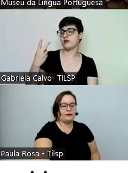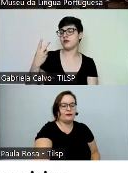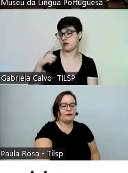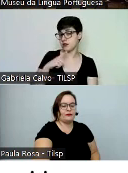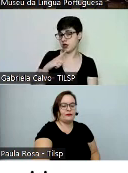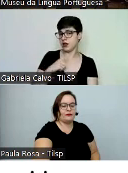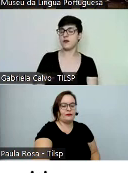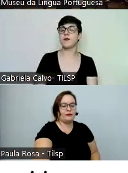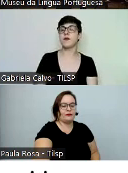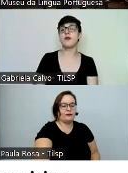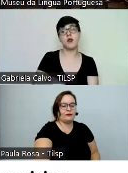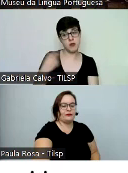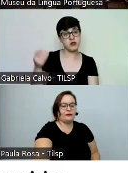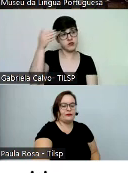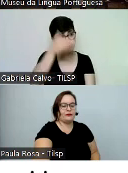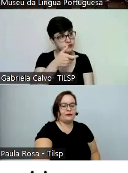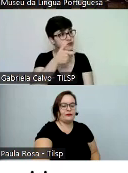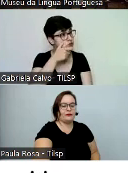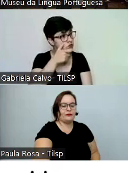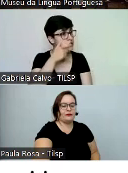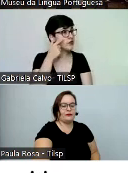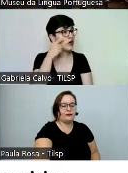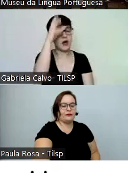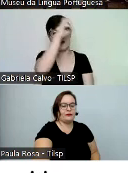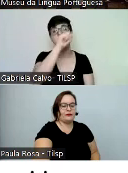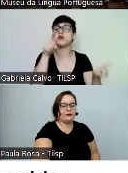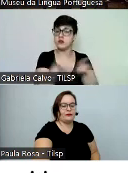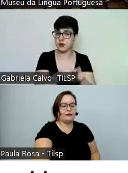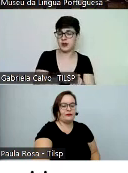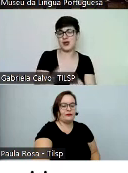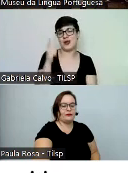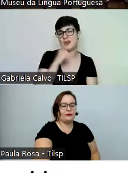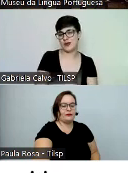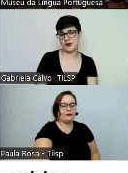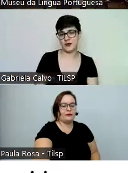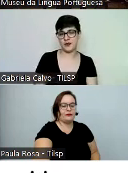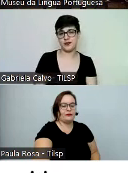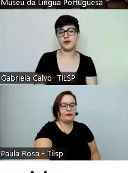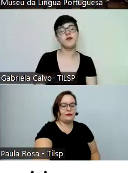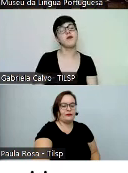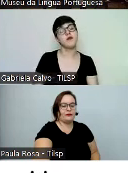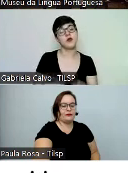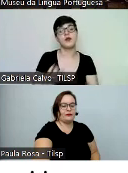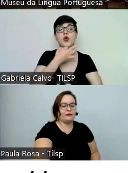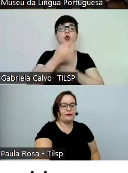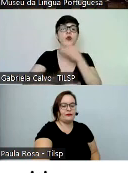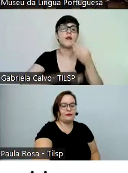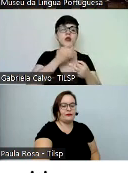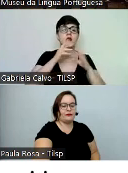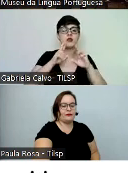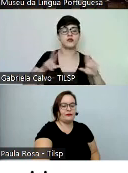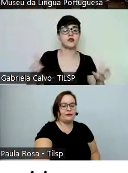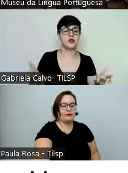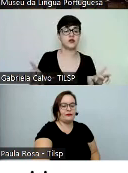conseguem também essas exposições fomentar a diversidade também é parte integrante da nossa